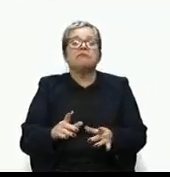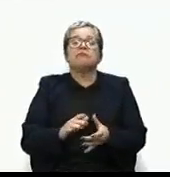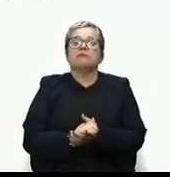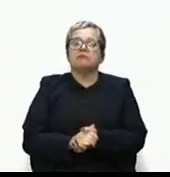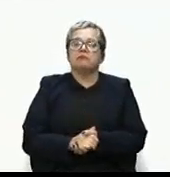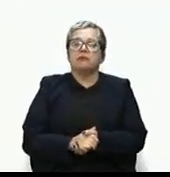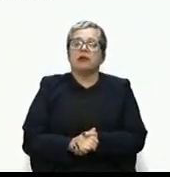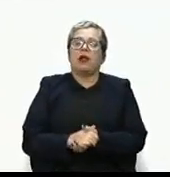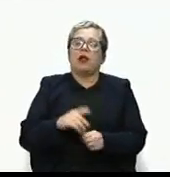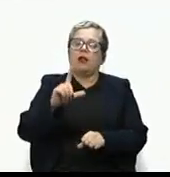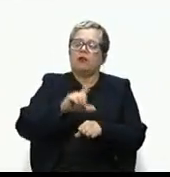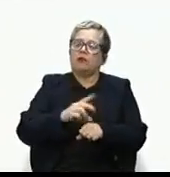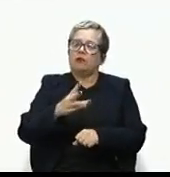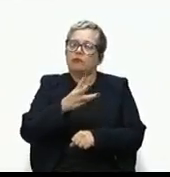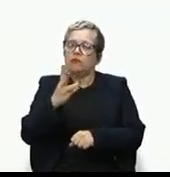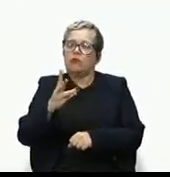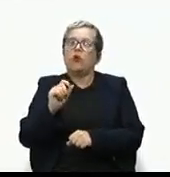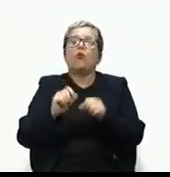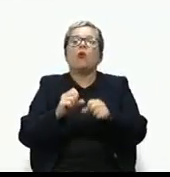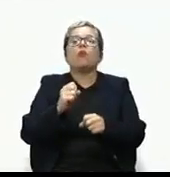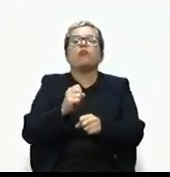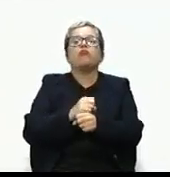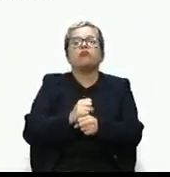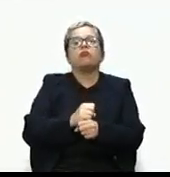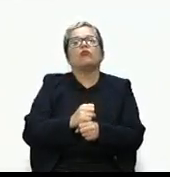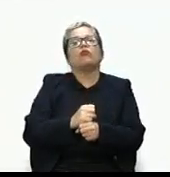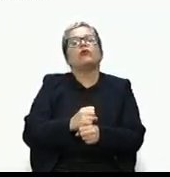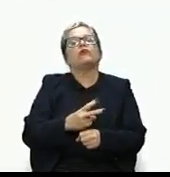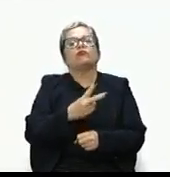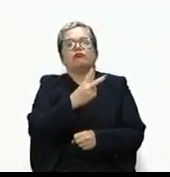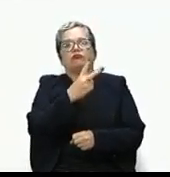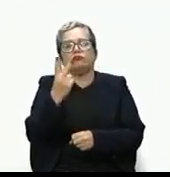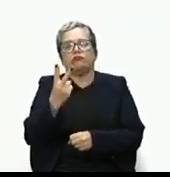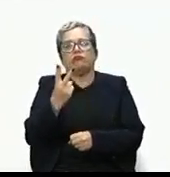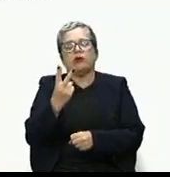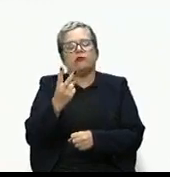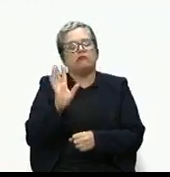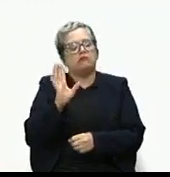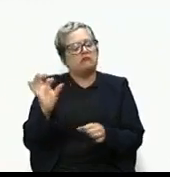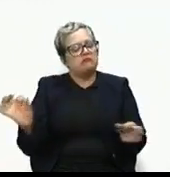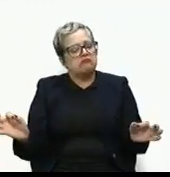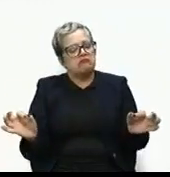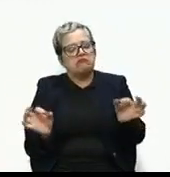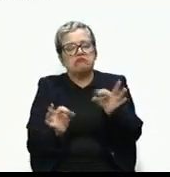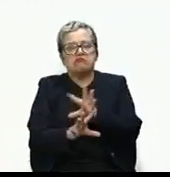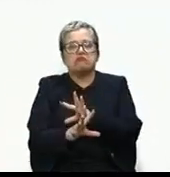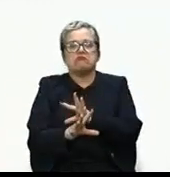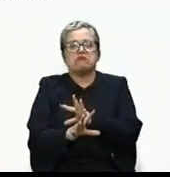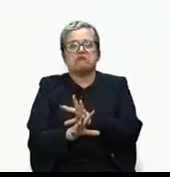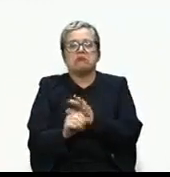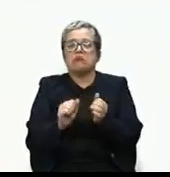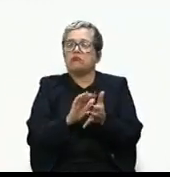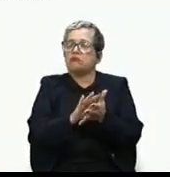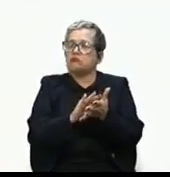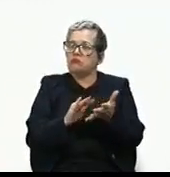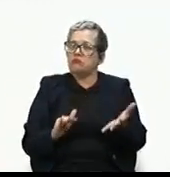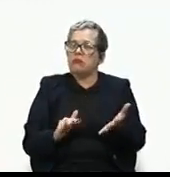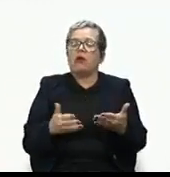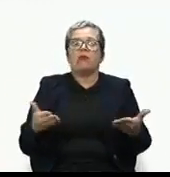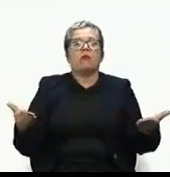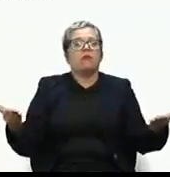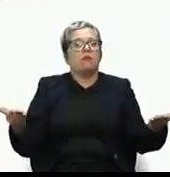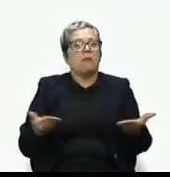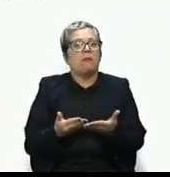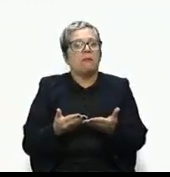loja 3, em qual ano? No ano 2. E assim nós resolvemos essa atividade e agora